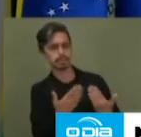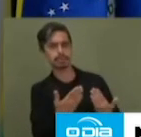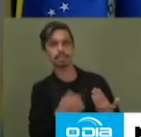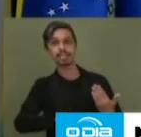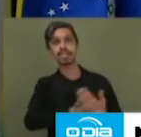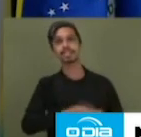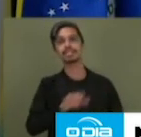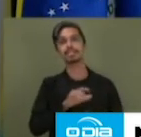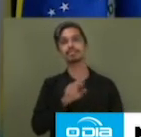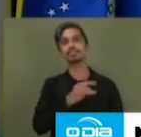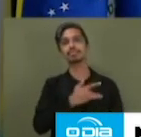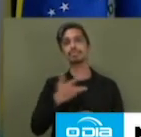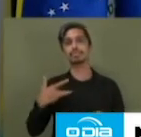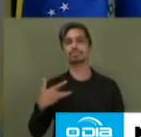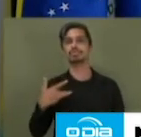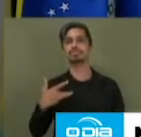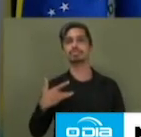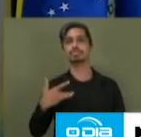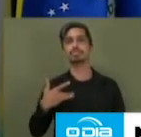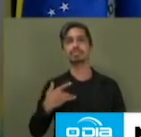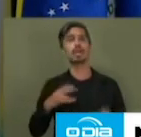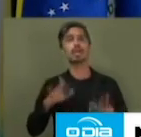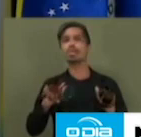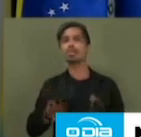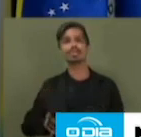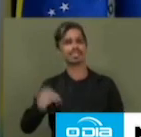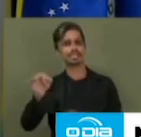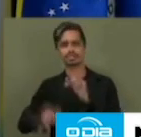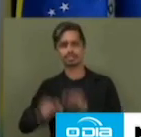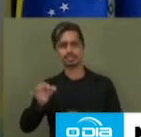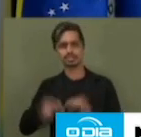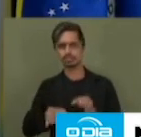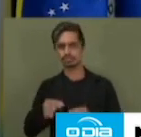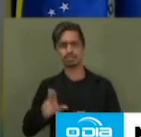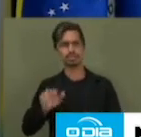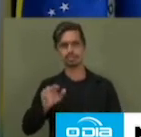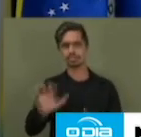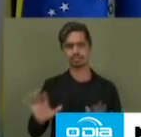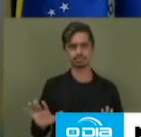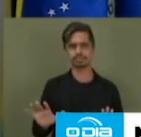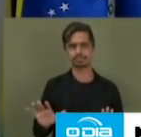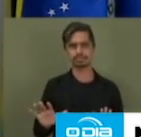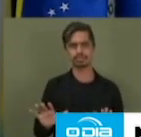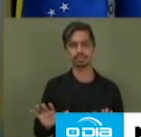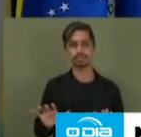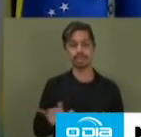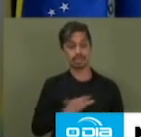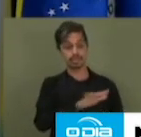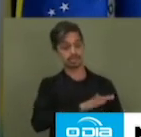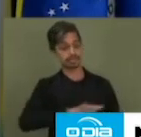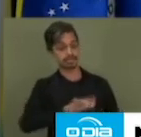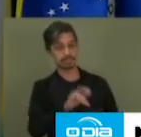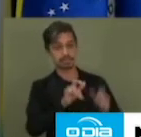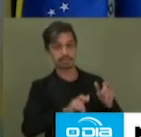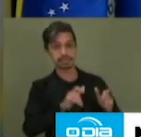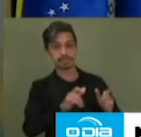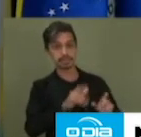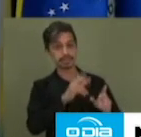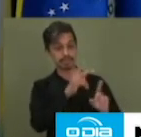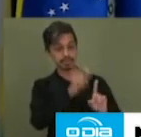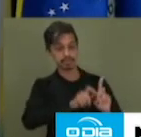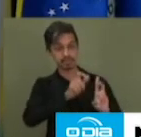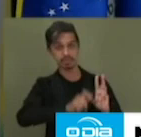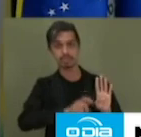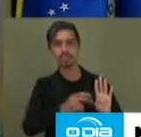campo da saúde e jamais no campo da Justiça essas pessoas não podem estar no